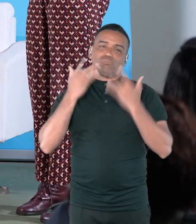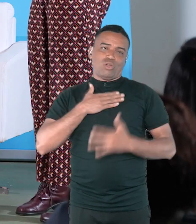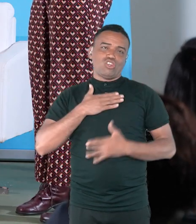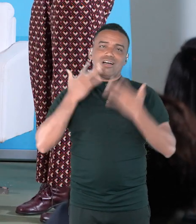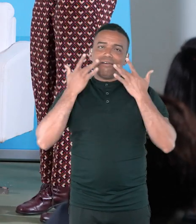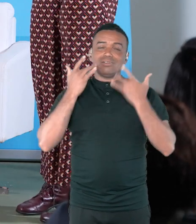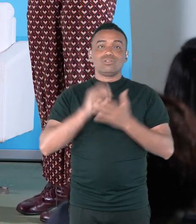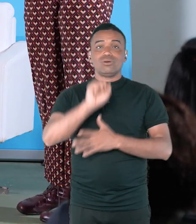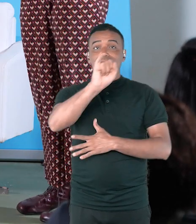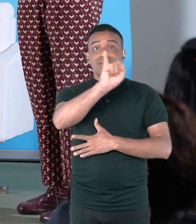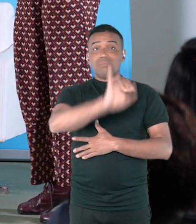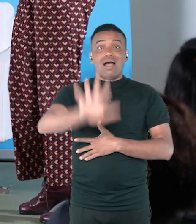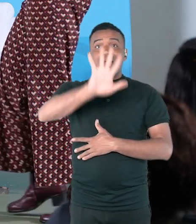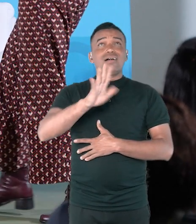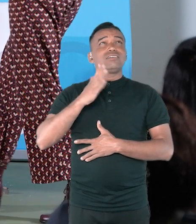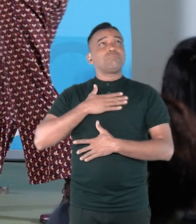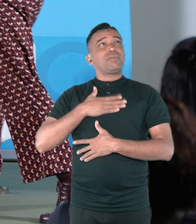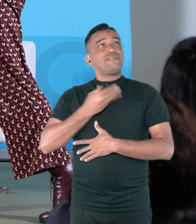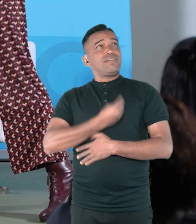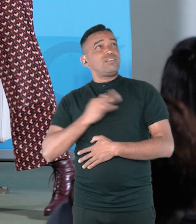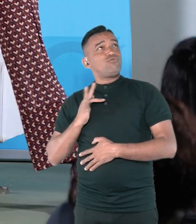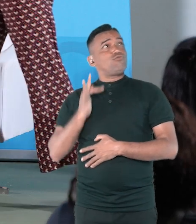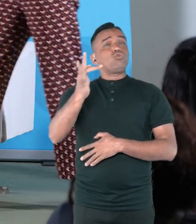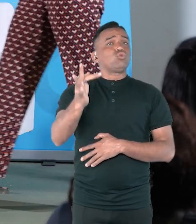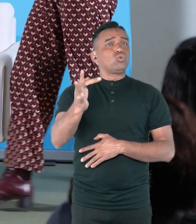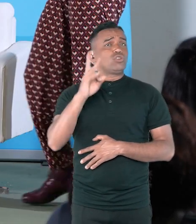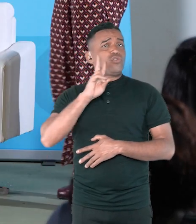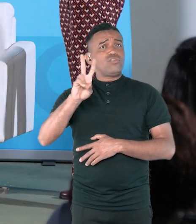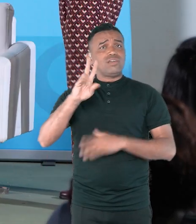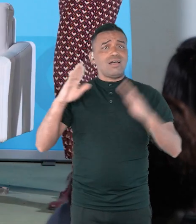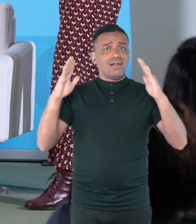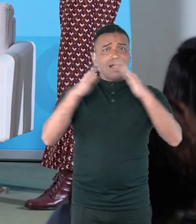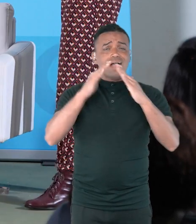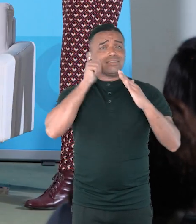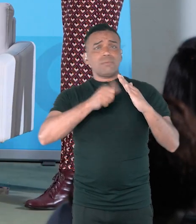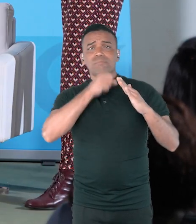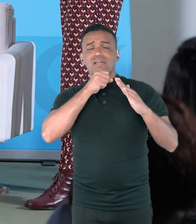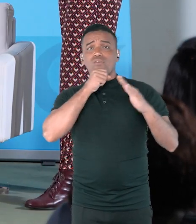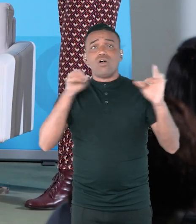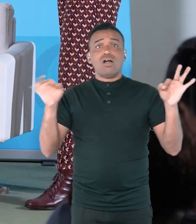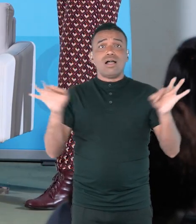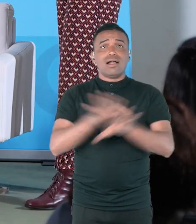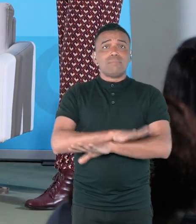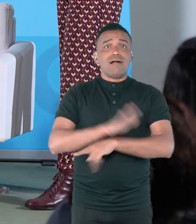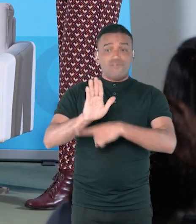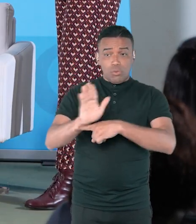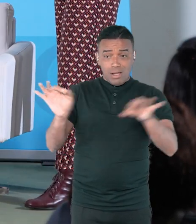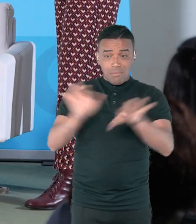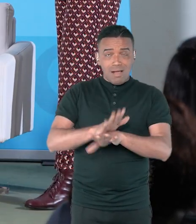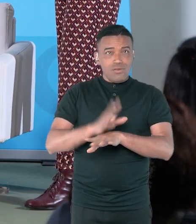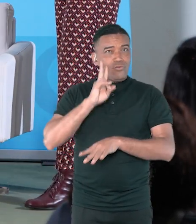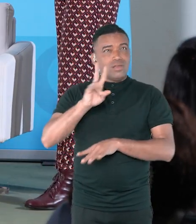peça. E eu falo, e as imagens do meu futuro que eu via na parede da casa da minha avó quando acabavam